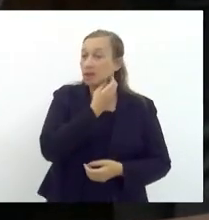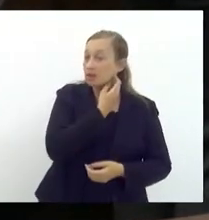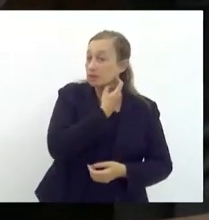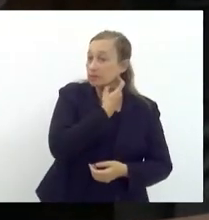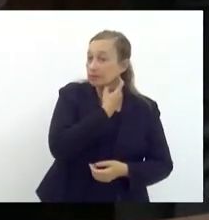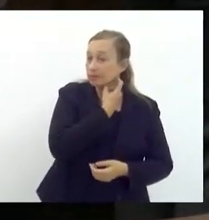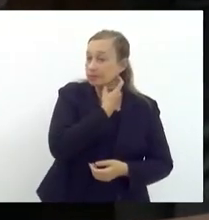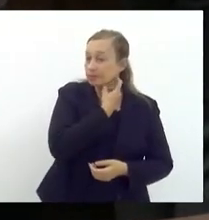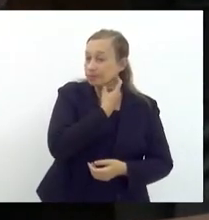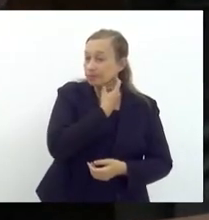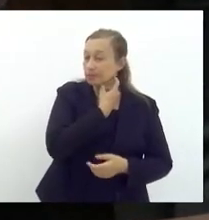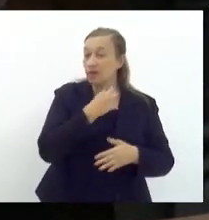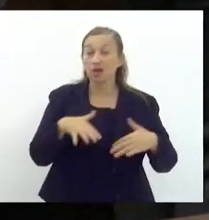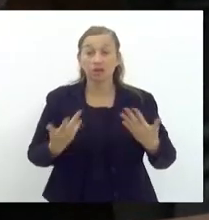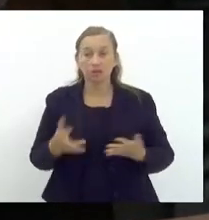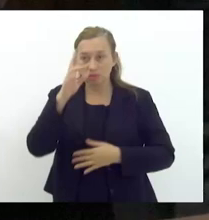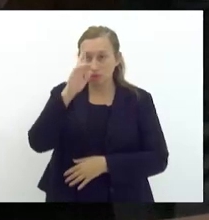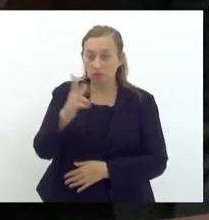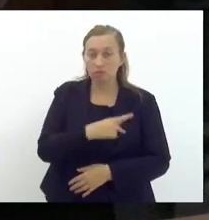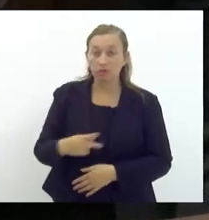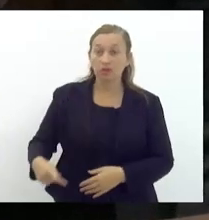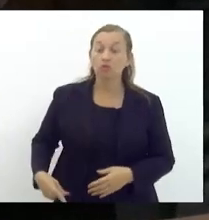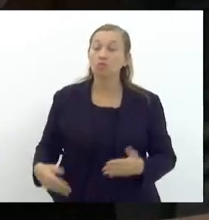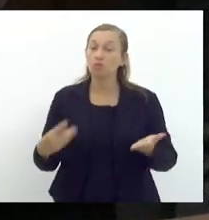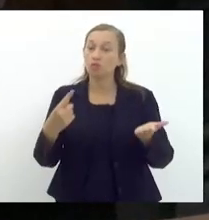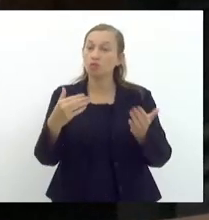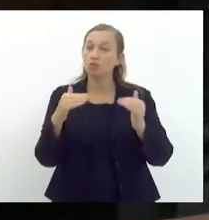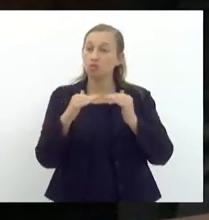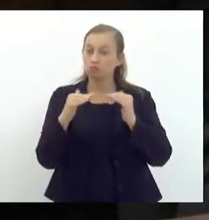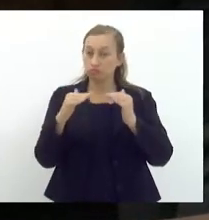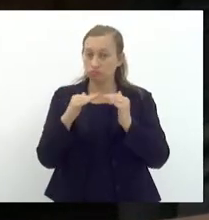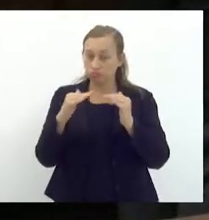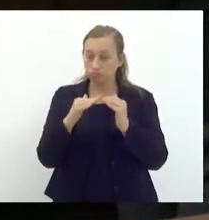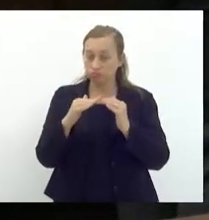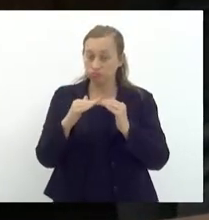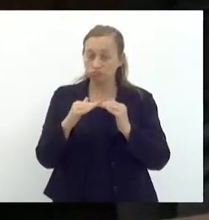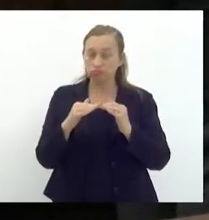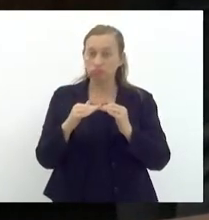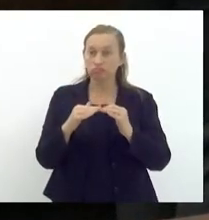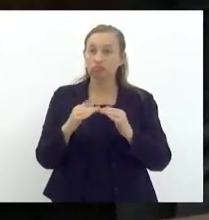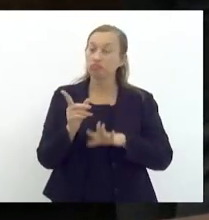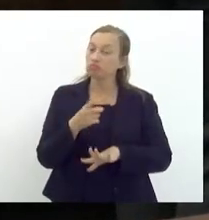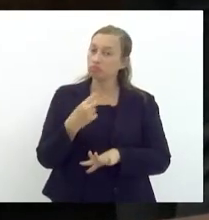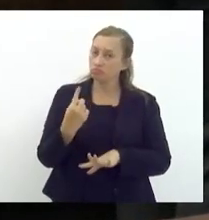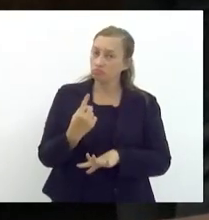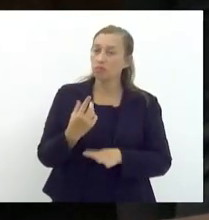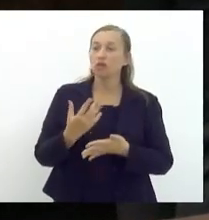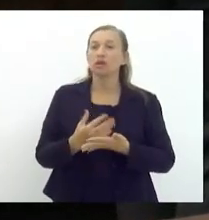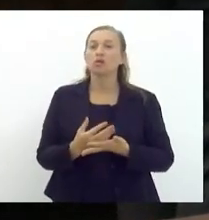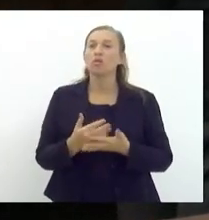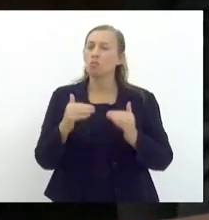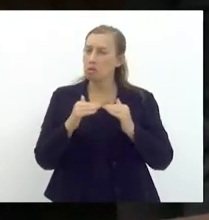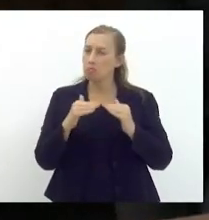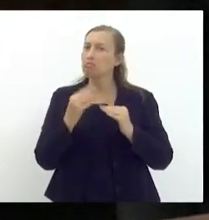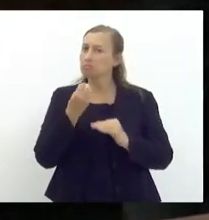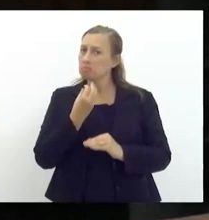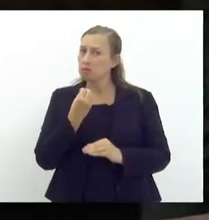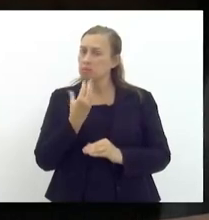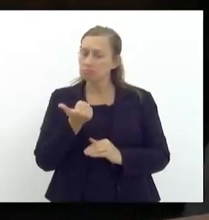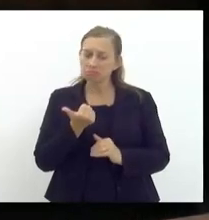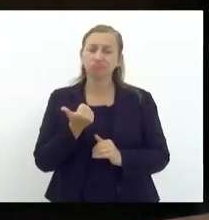assim O acordo feito Foi um acordo positivo